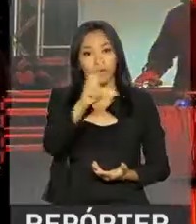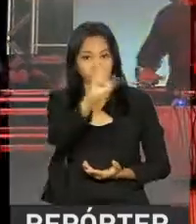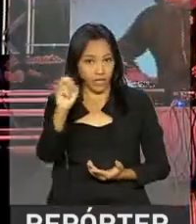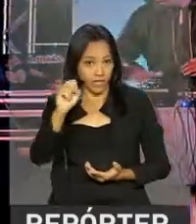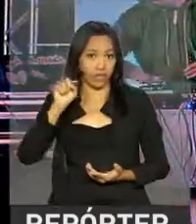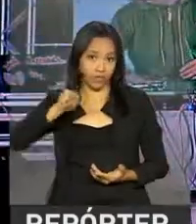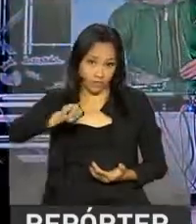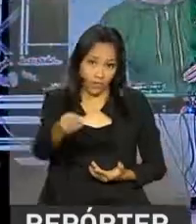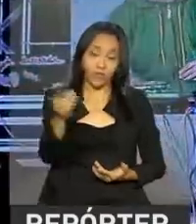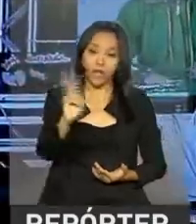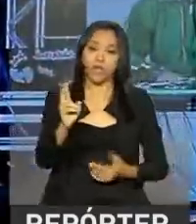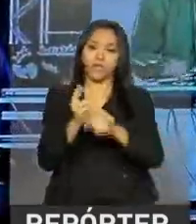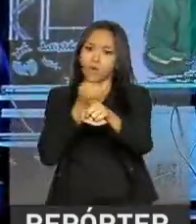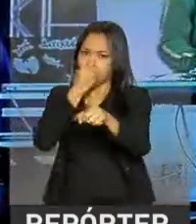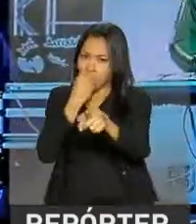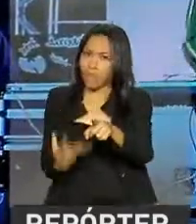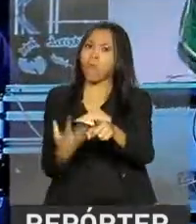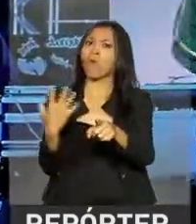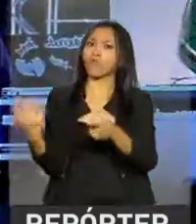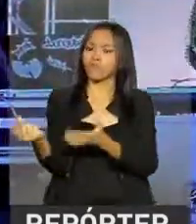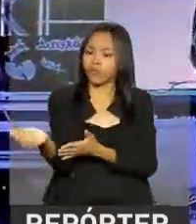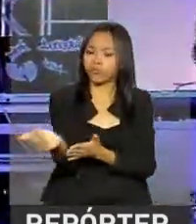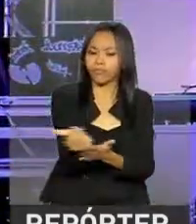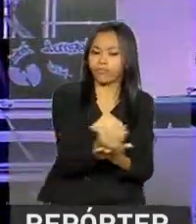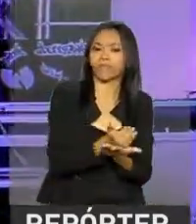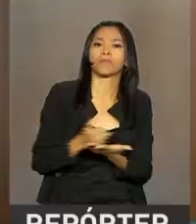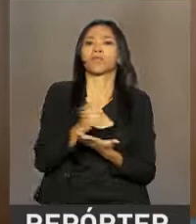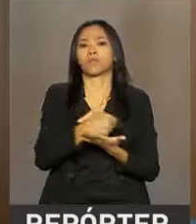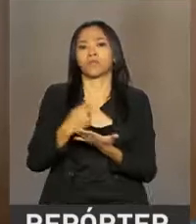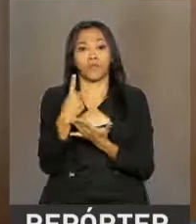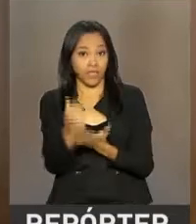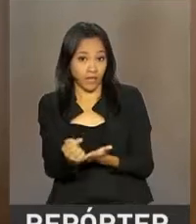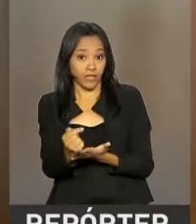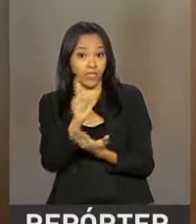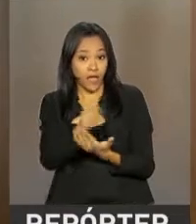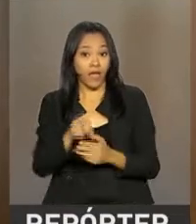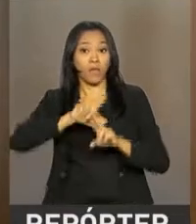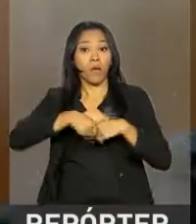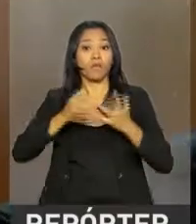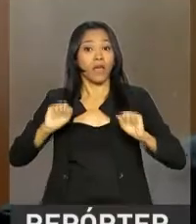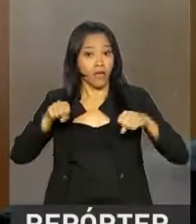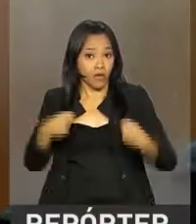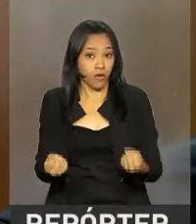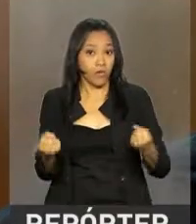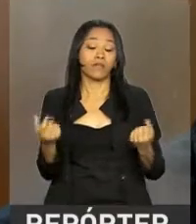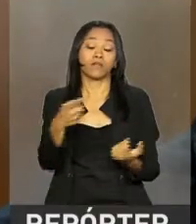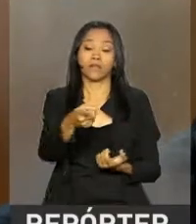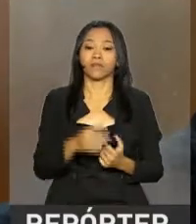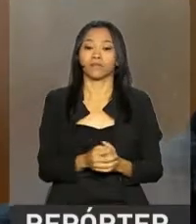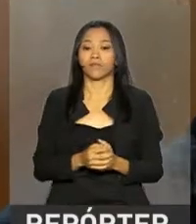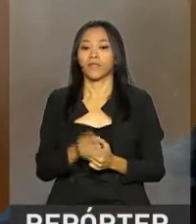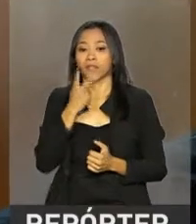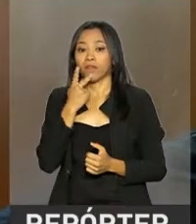ministério da cultura o bom resultado das captações em 2017 se deve à recuperação da economia do país as empresas agora estão com